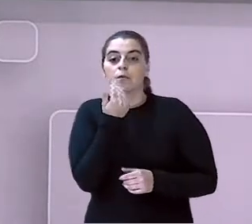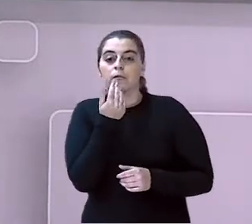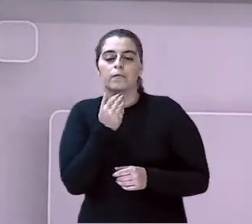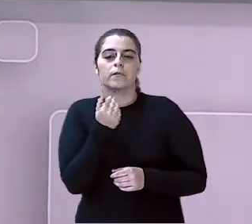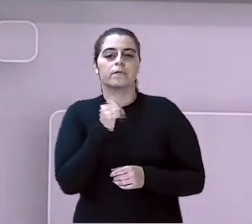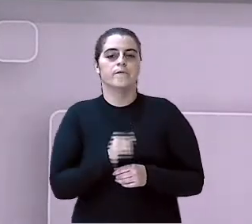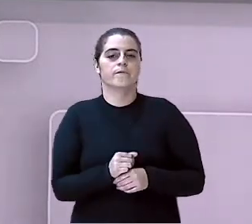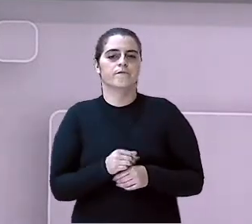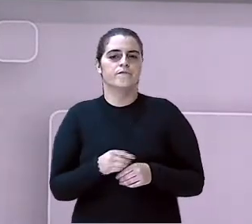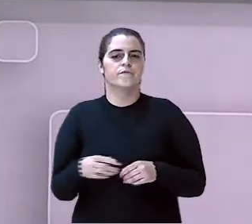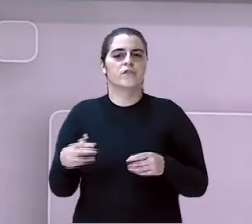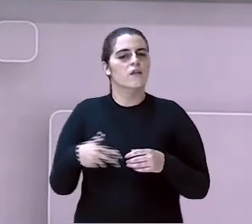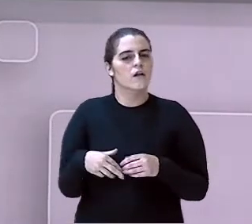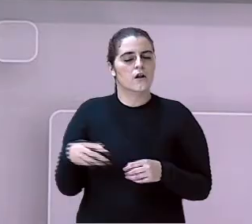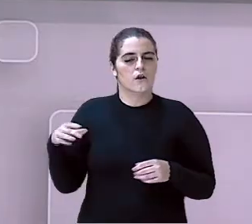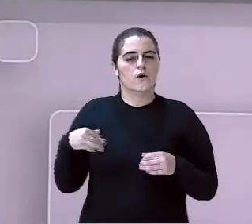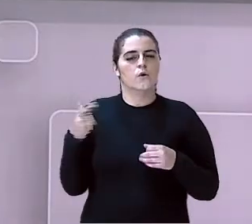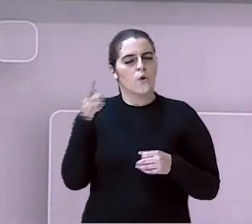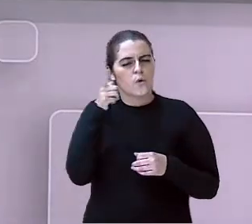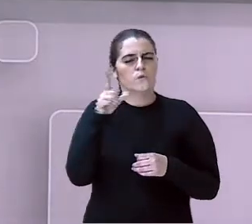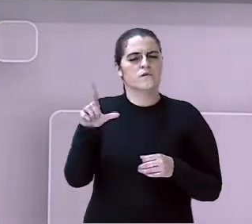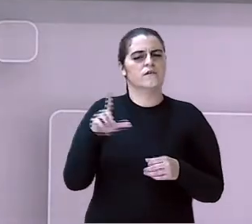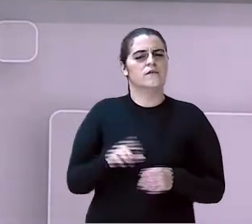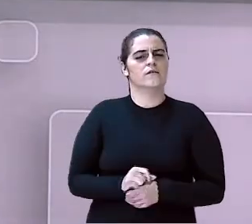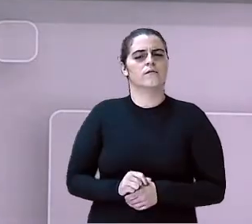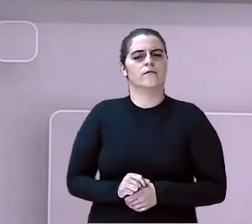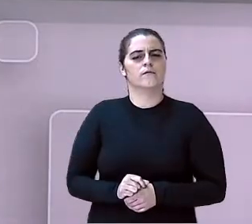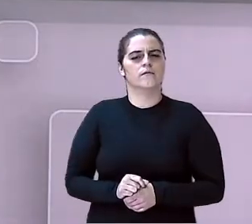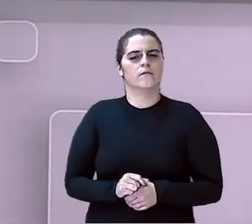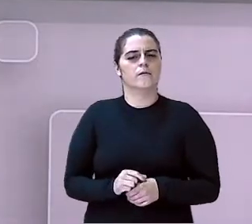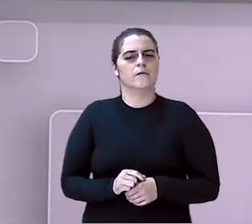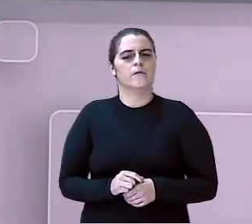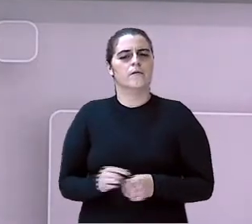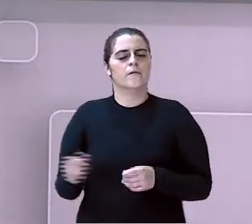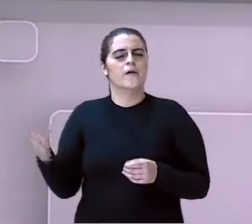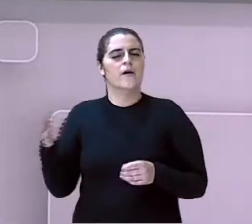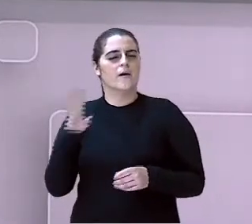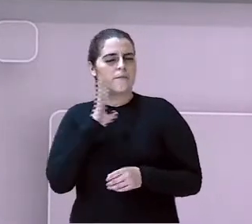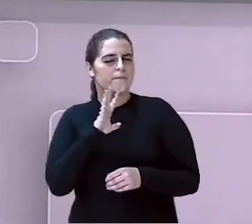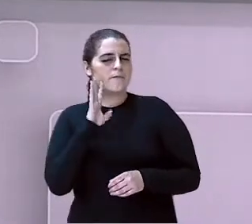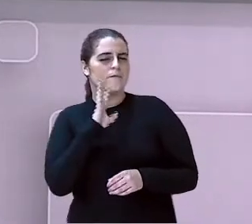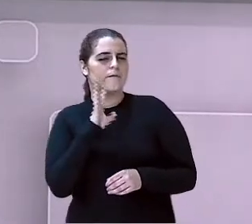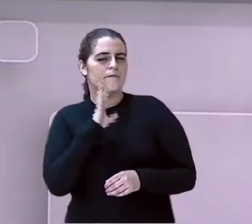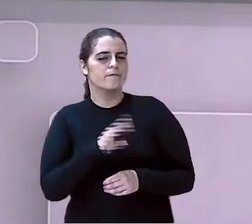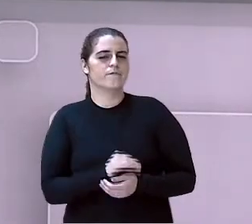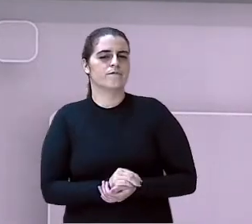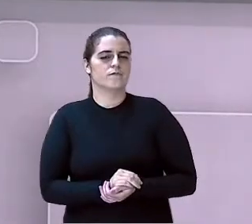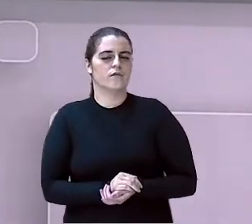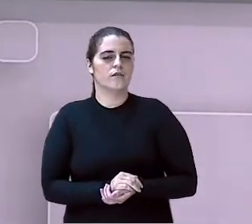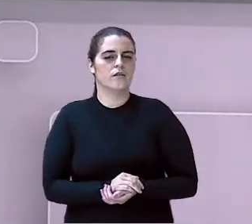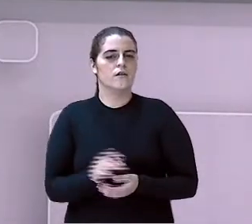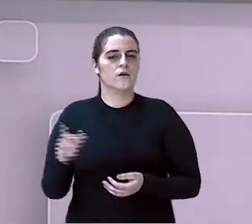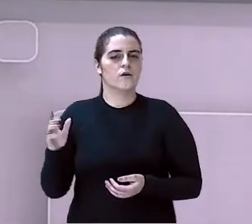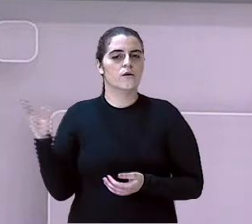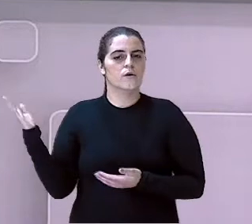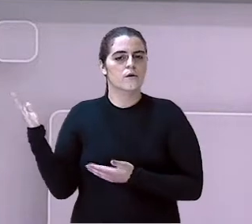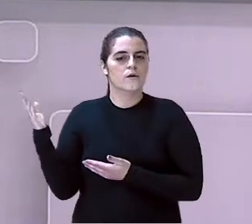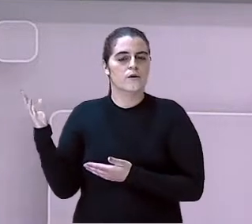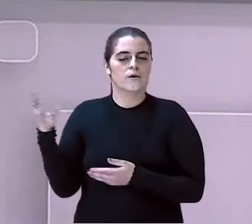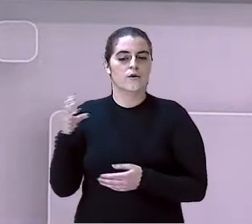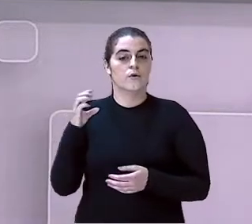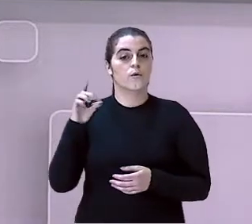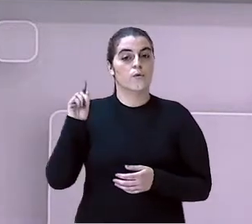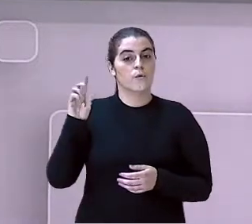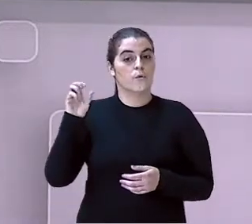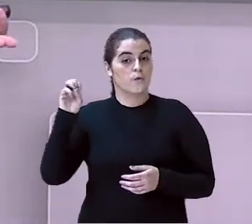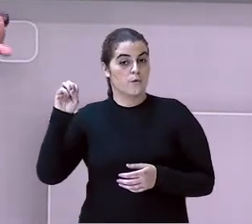bichinho, um inseto, ele consegue voar direto naquele inseto. É muito bacana isso. E os golfinhos também têm